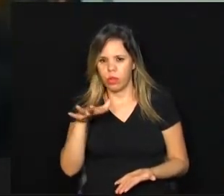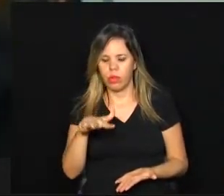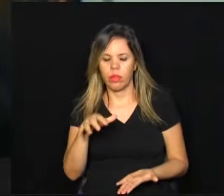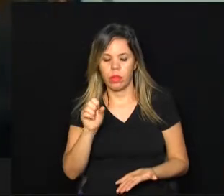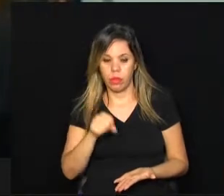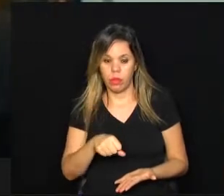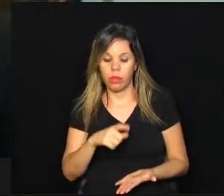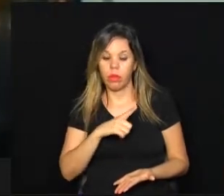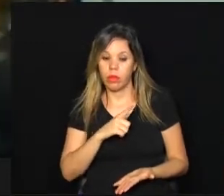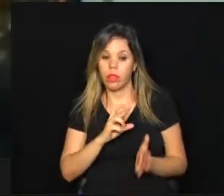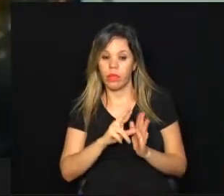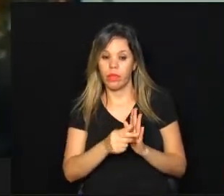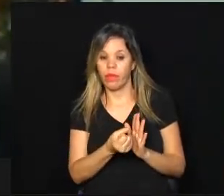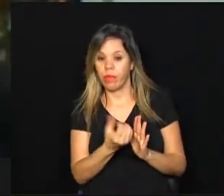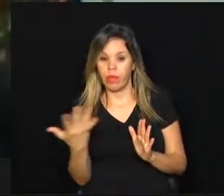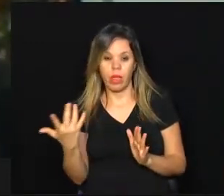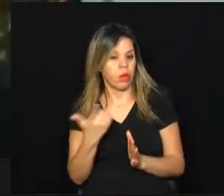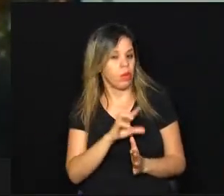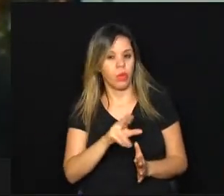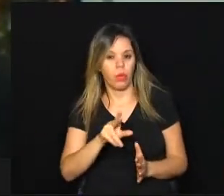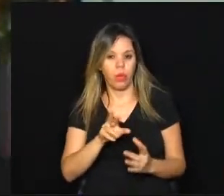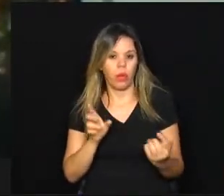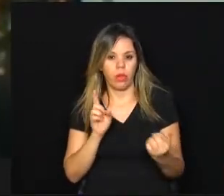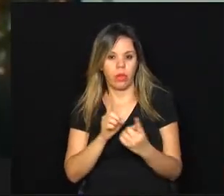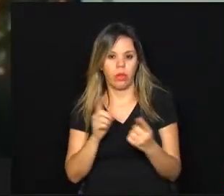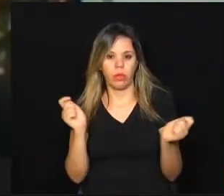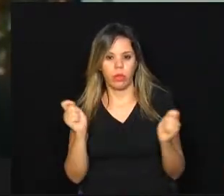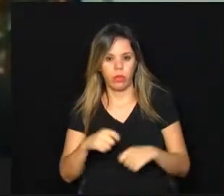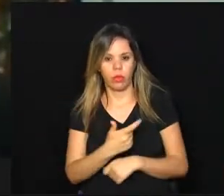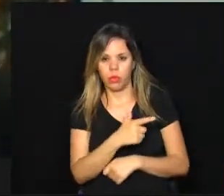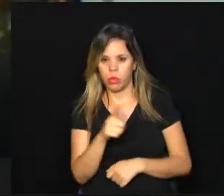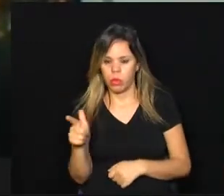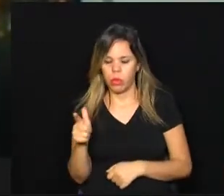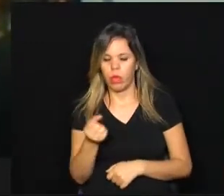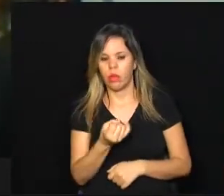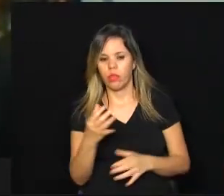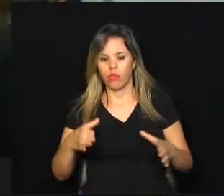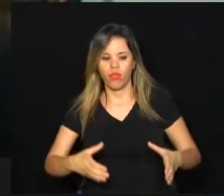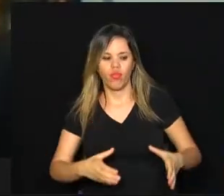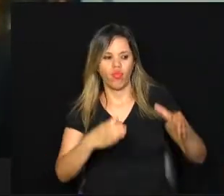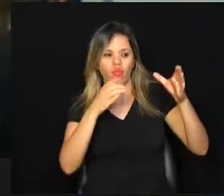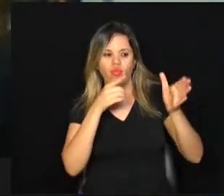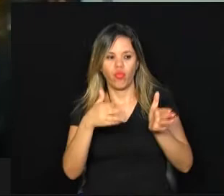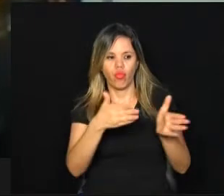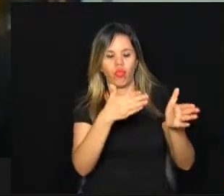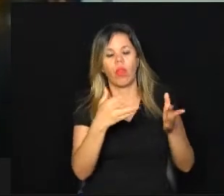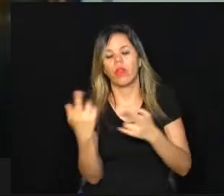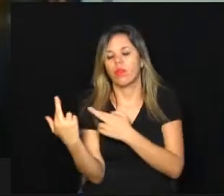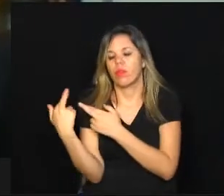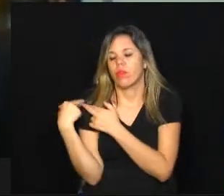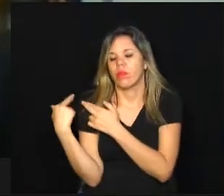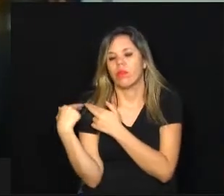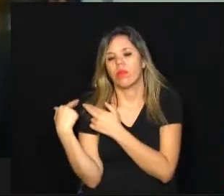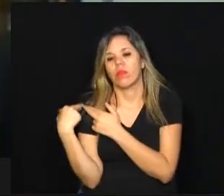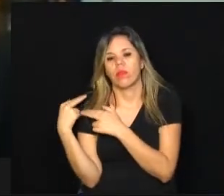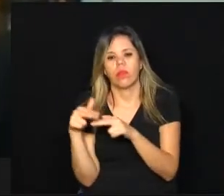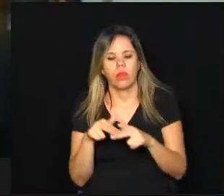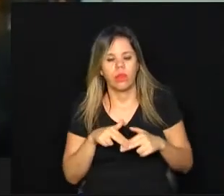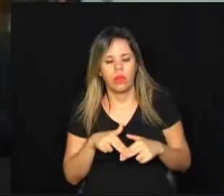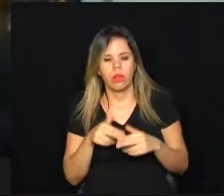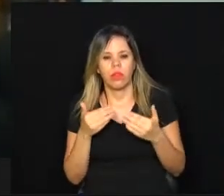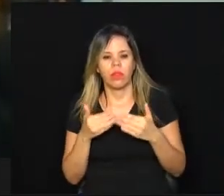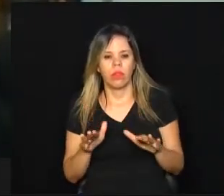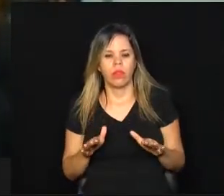tem os demais que não são atendidos e não possuem reservatórios. Então, a responsabilidade, por isso que temos